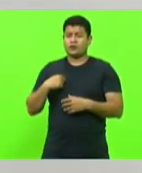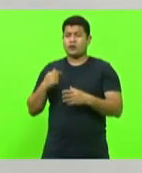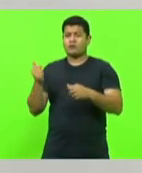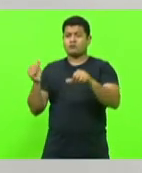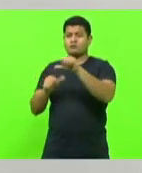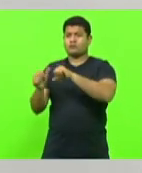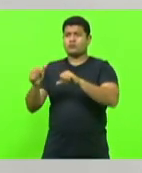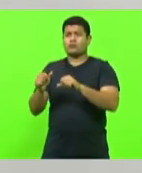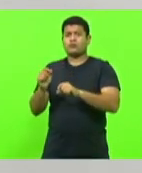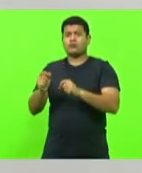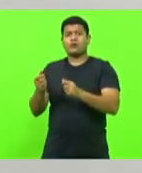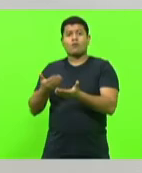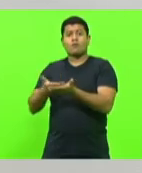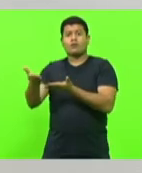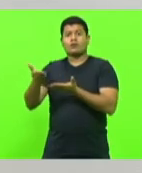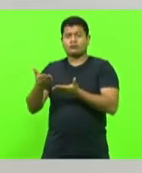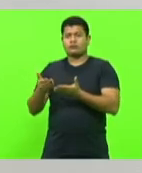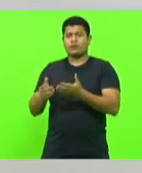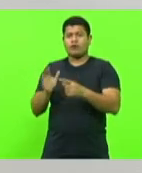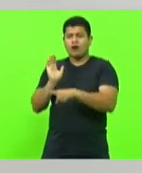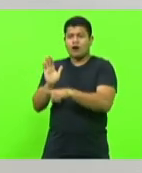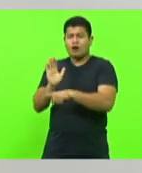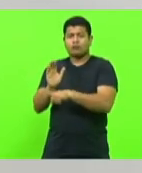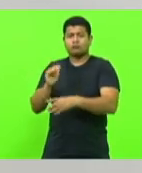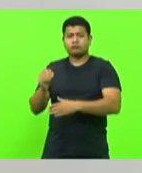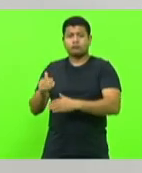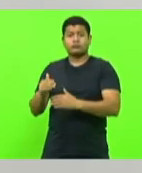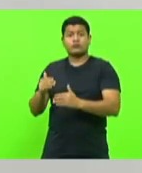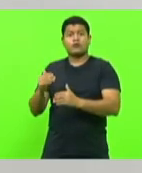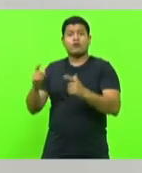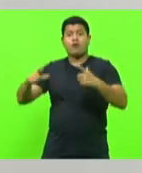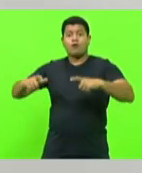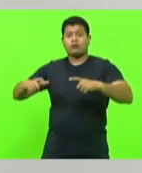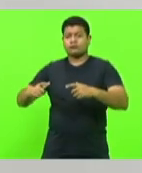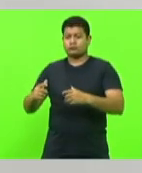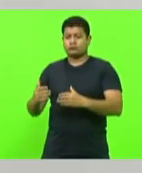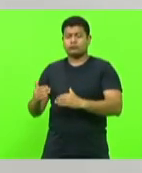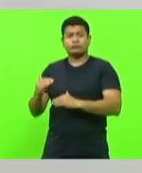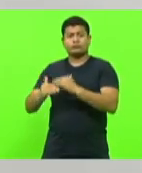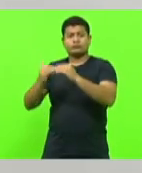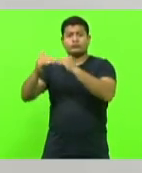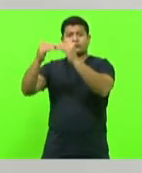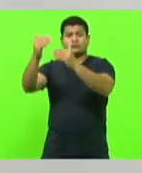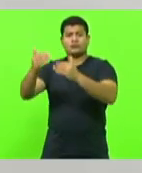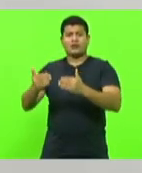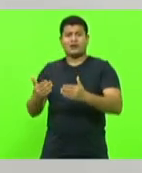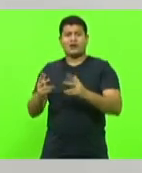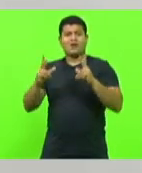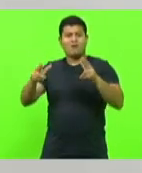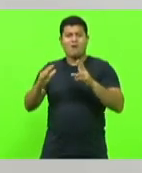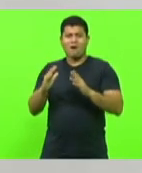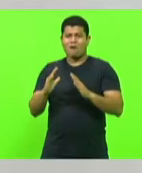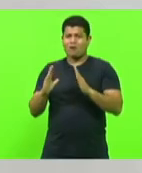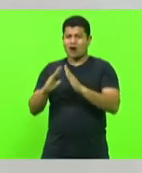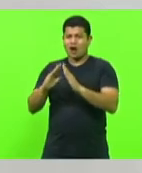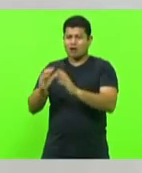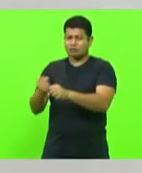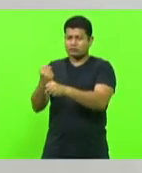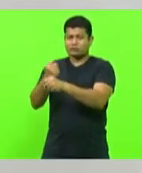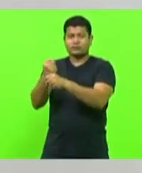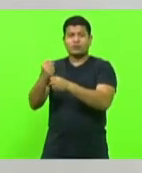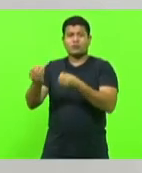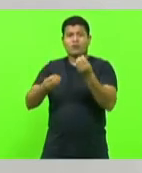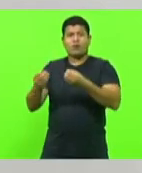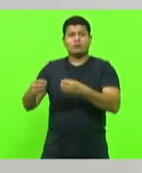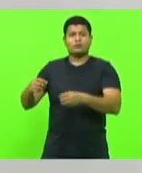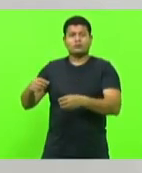construiu pela base, pelo fundamento. E é isso que deve existir. Depois fazemos a parede e, por último, o telhado. E a base, quando a gente fala de